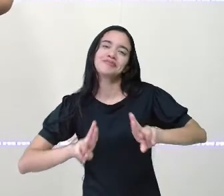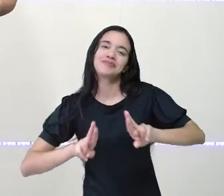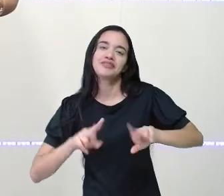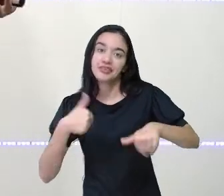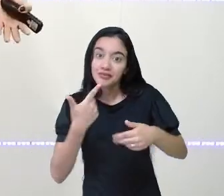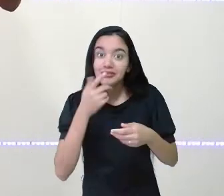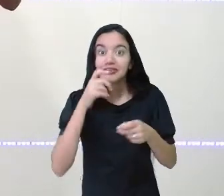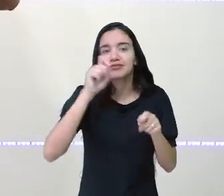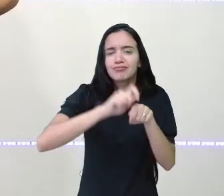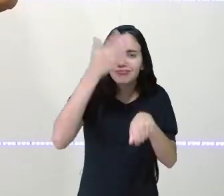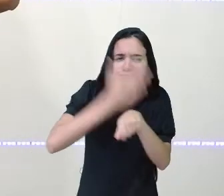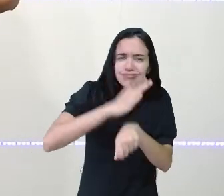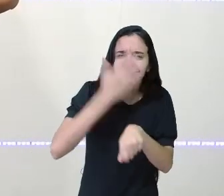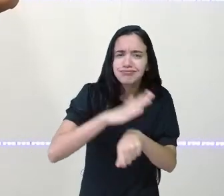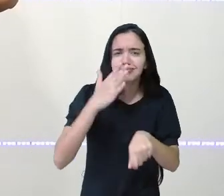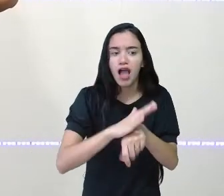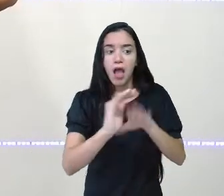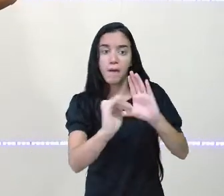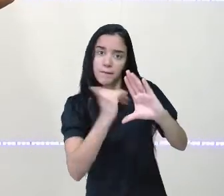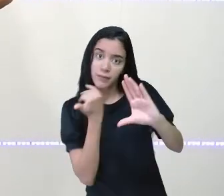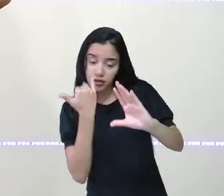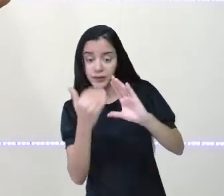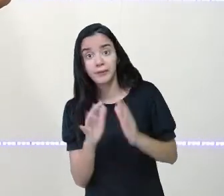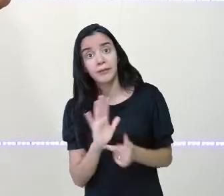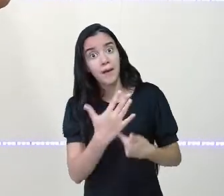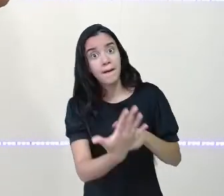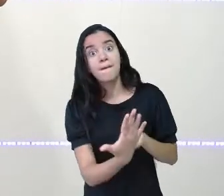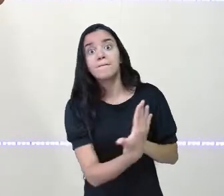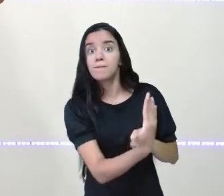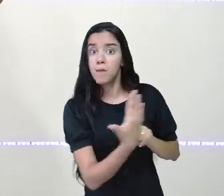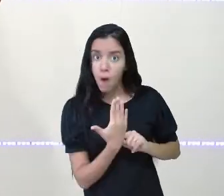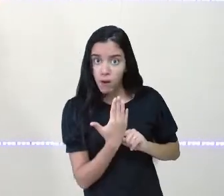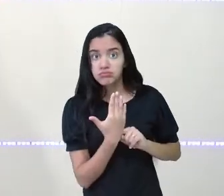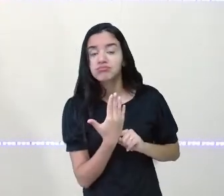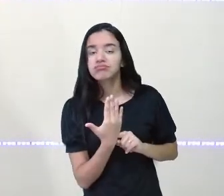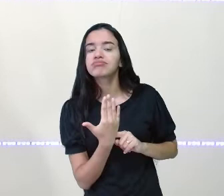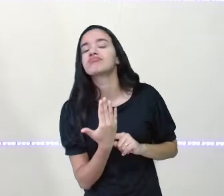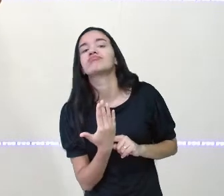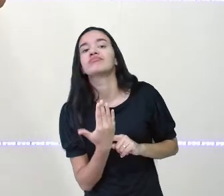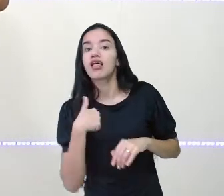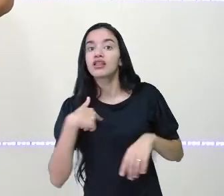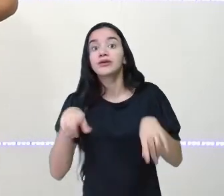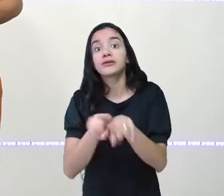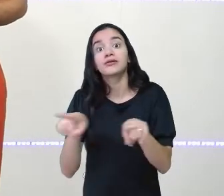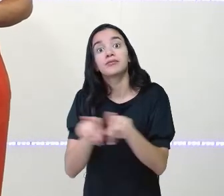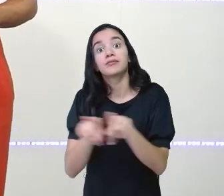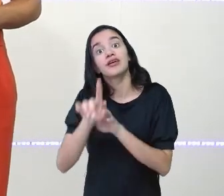vocês façam e que mandem para mim. Me mostra, me marca lá no Instagram, tá?